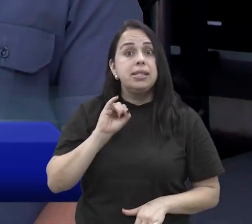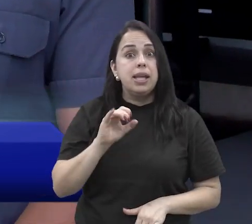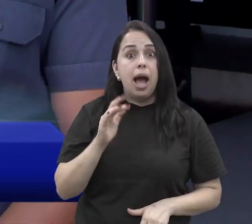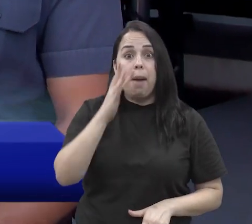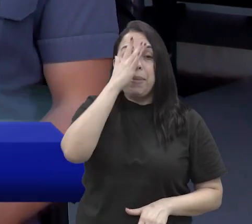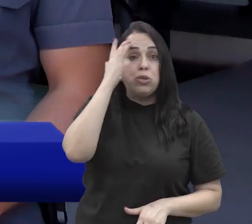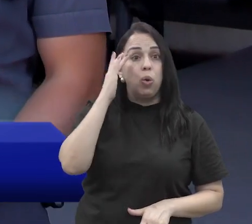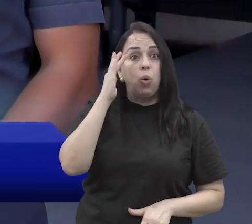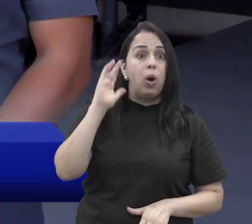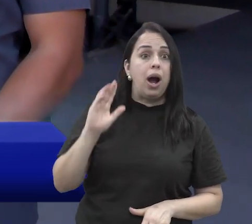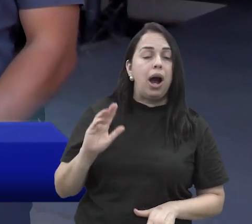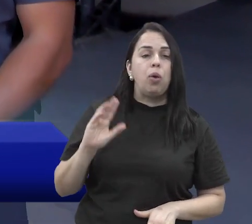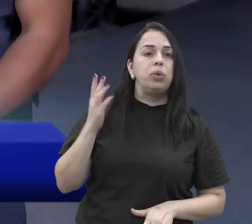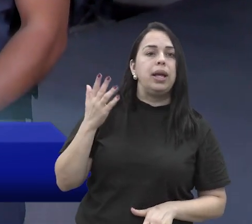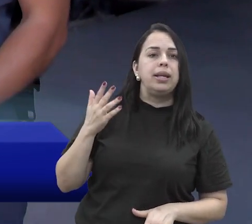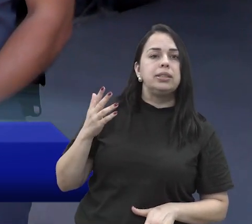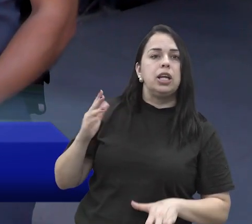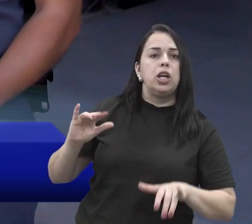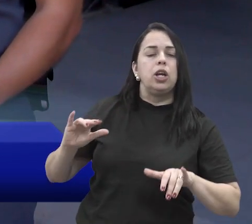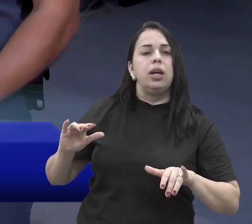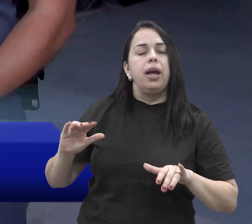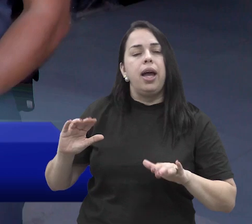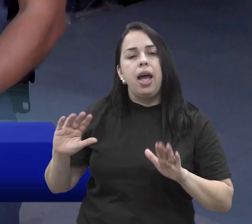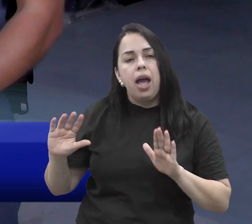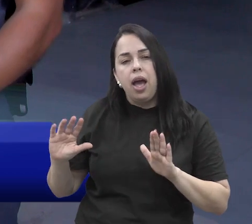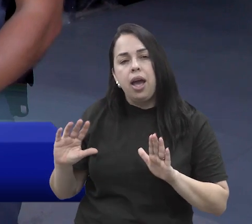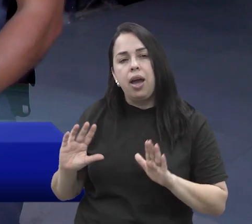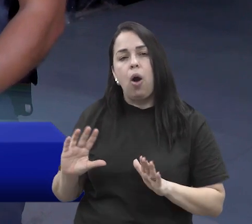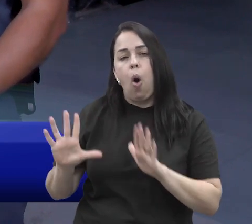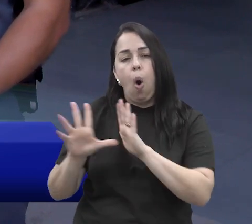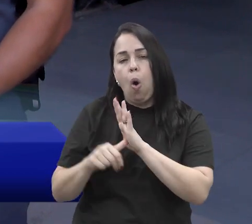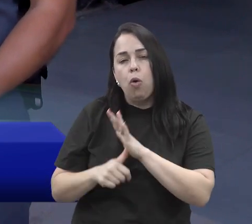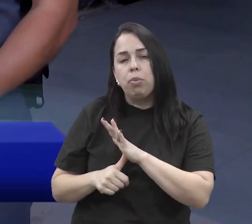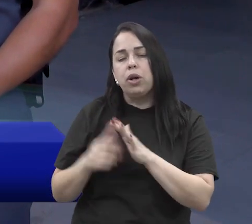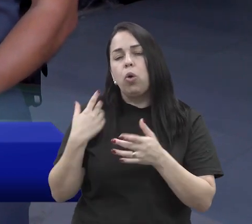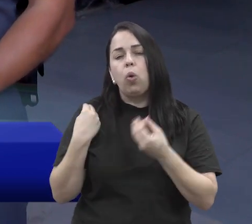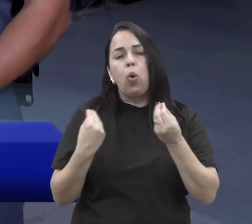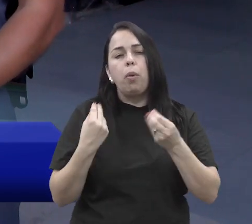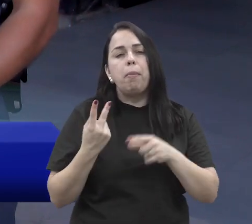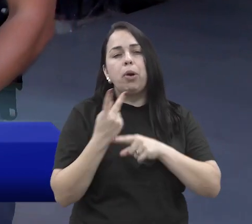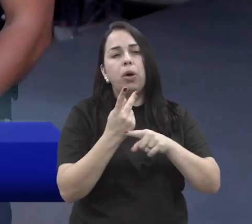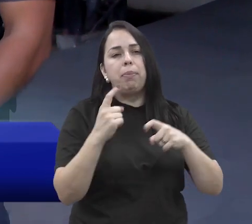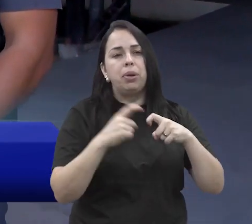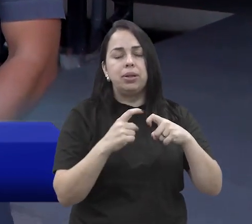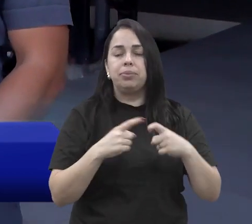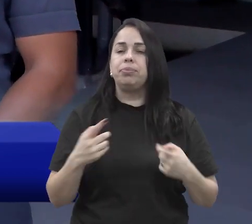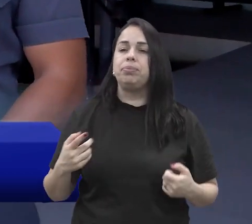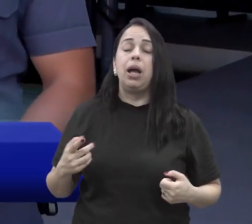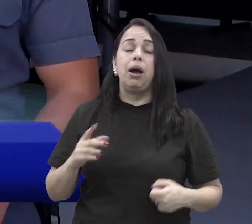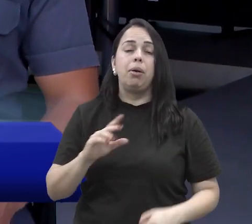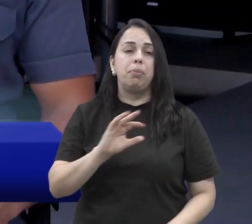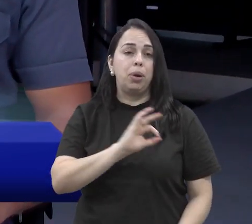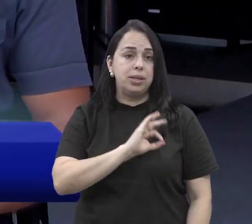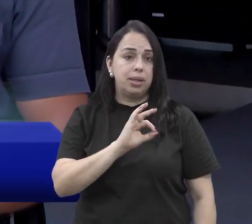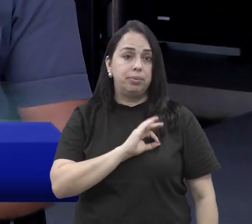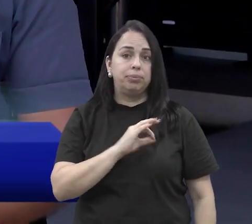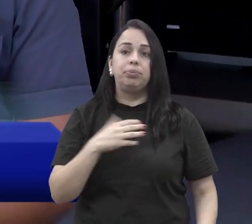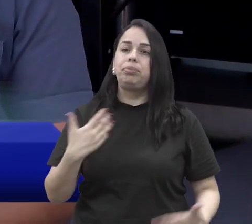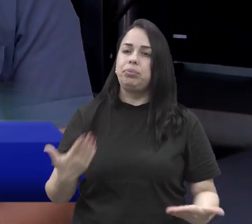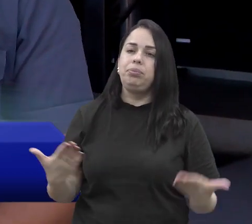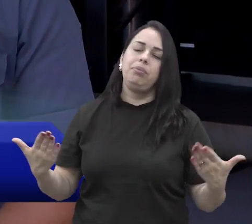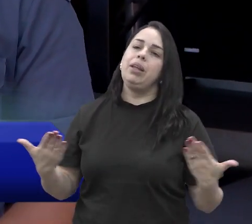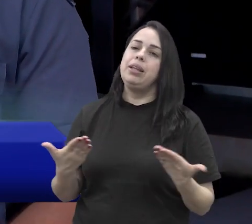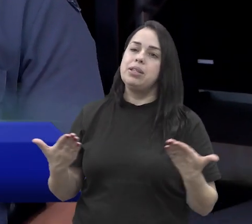pessoa sofra algum tipo de roubo ou furto durante aí o Natal, as compras de Natal, como pode acionar vocês? A partir desse momento,